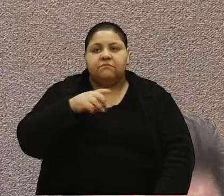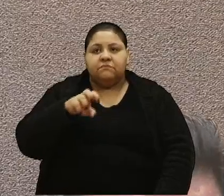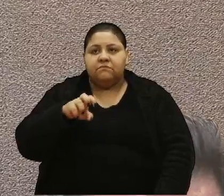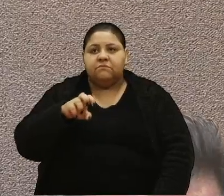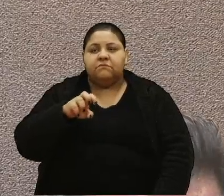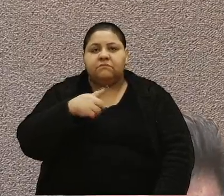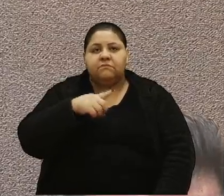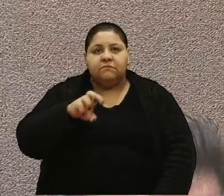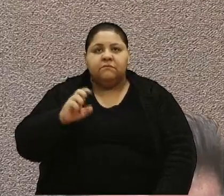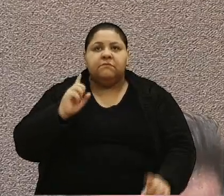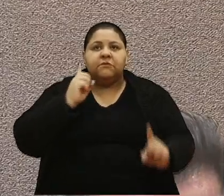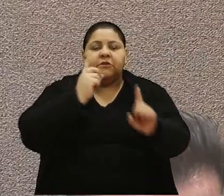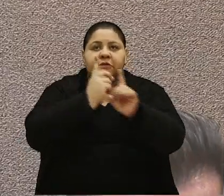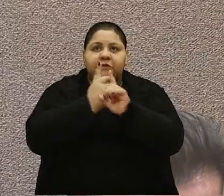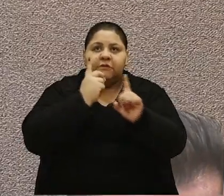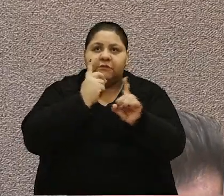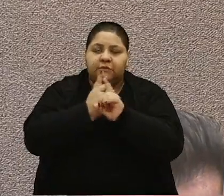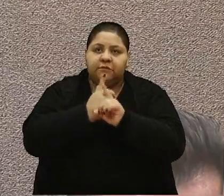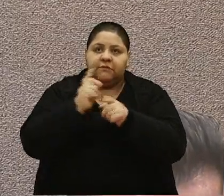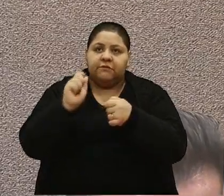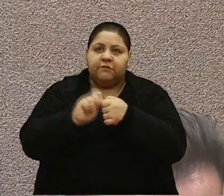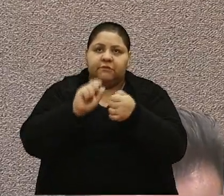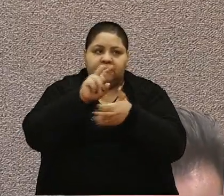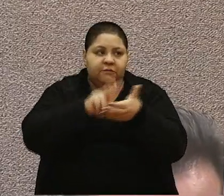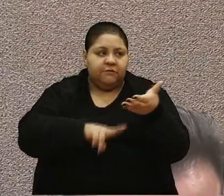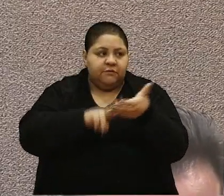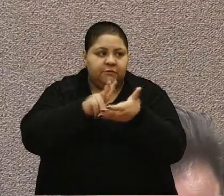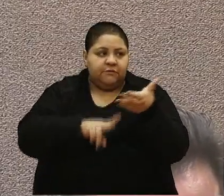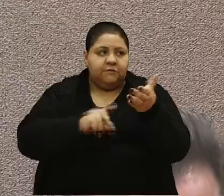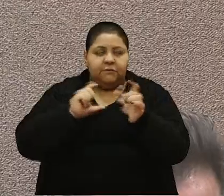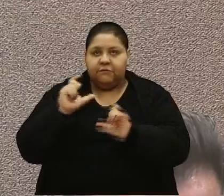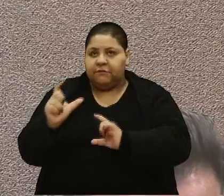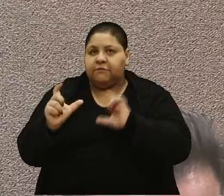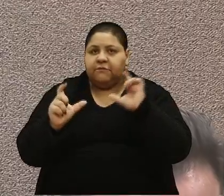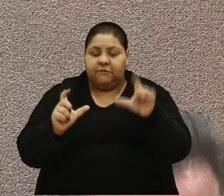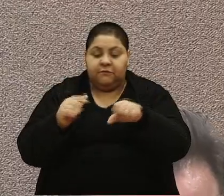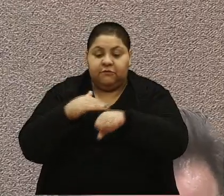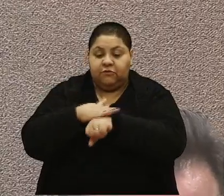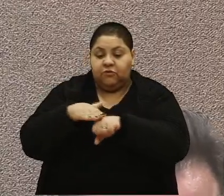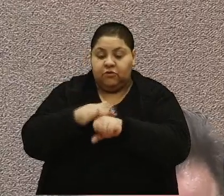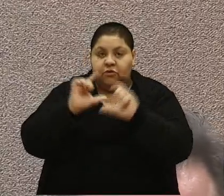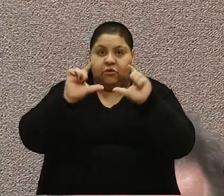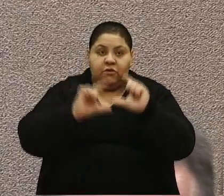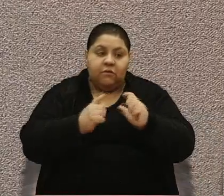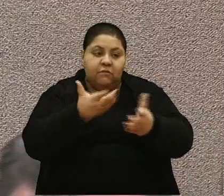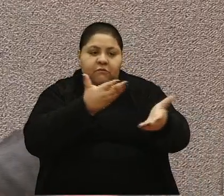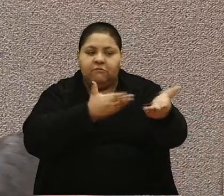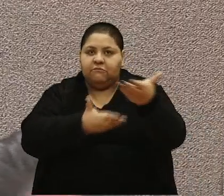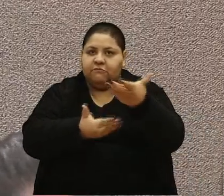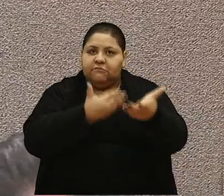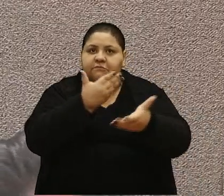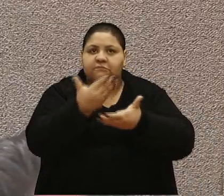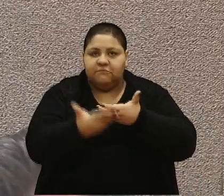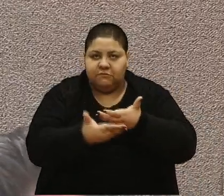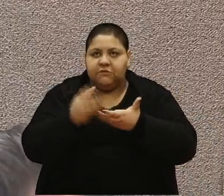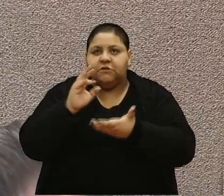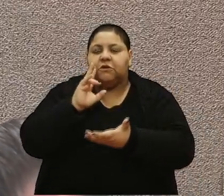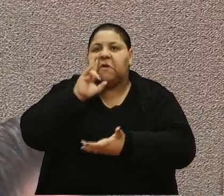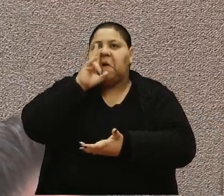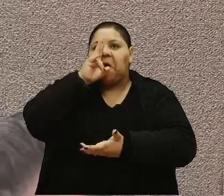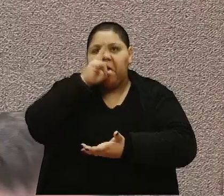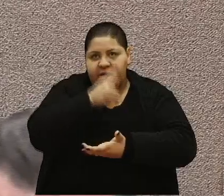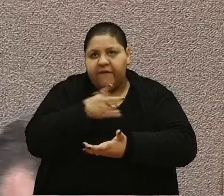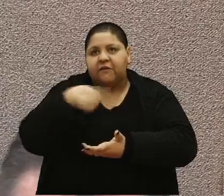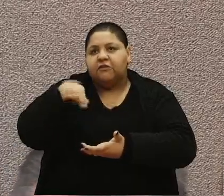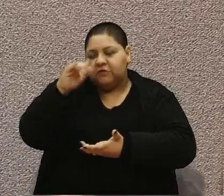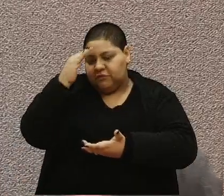nos encontramos para fazer a leitura da palavra, conversar um pouco, trocar ideias e nos fortalecer naquilo que